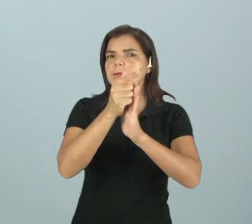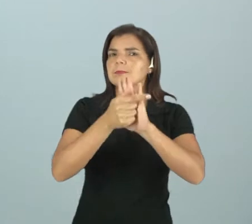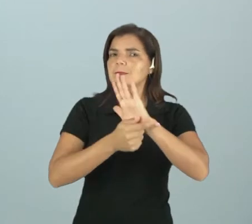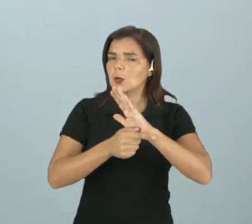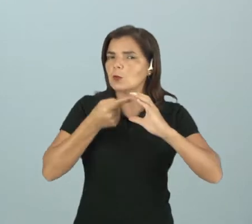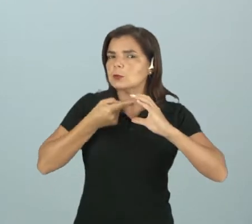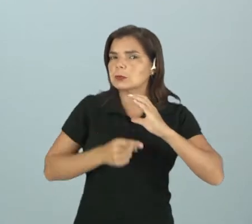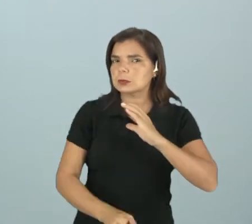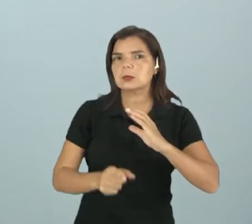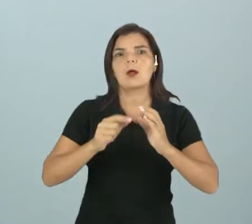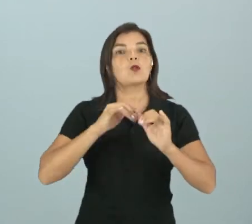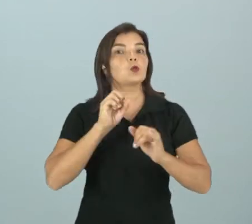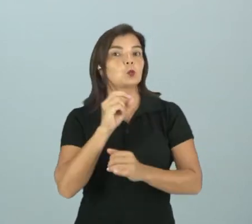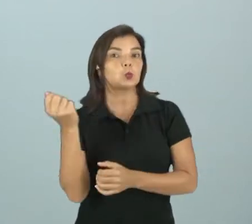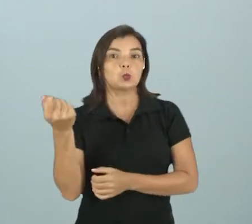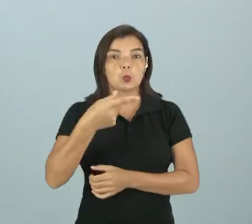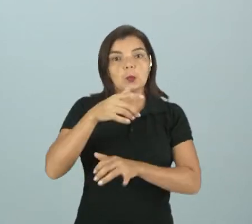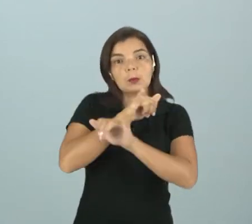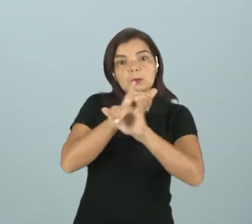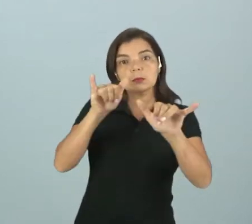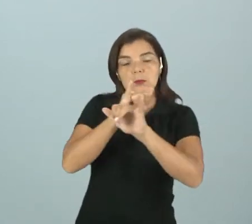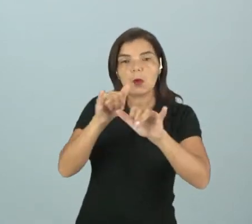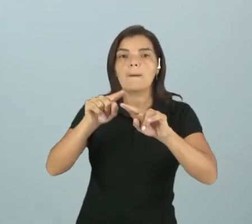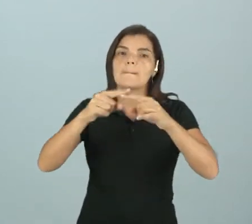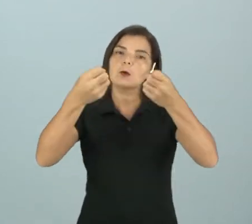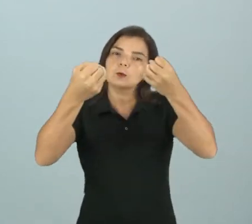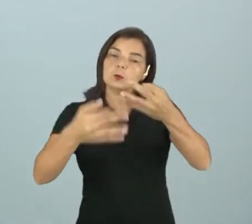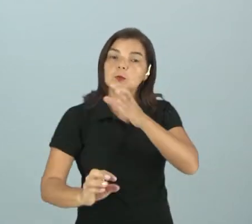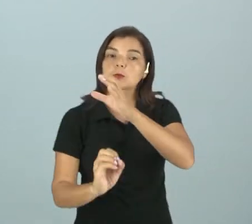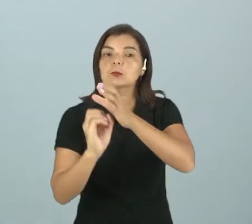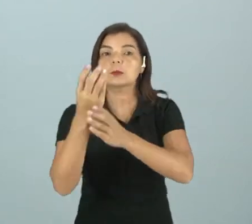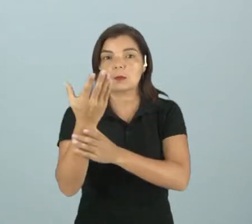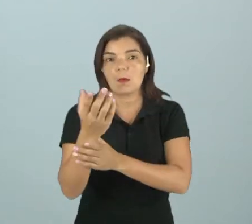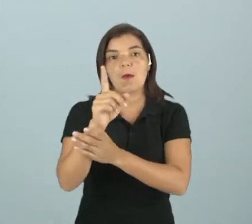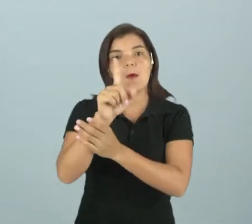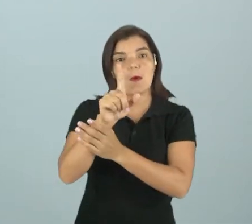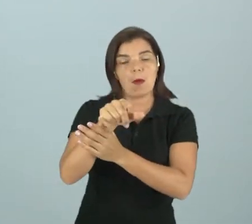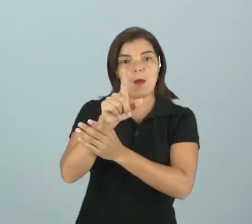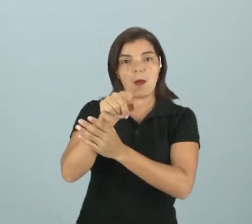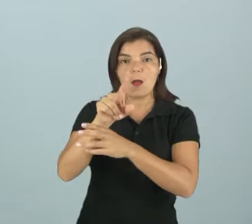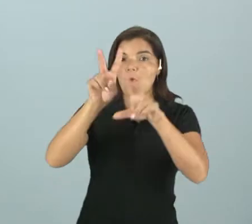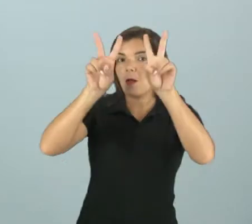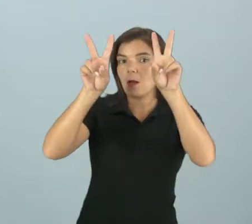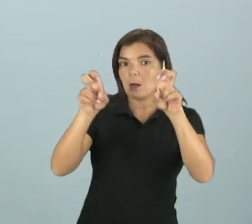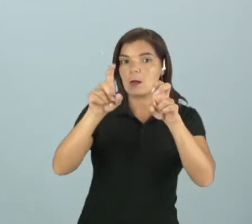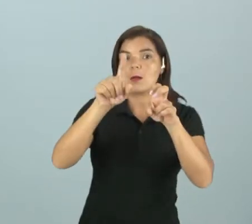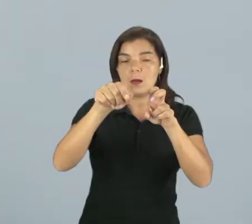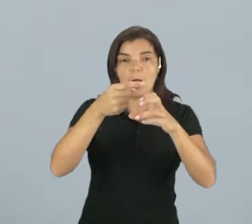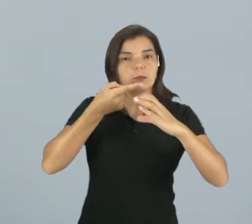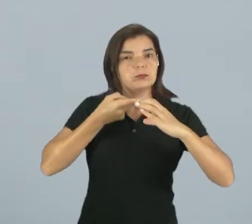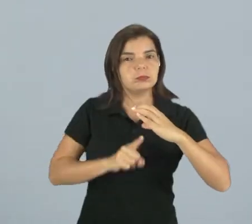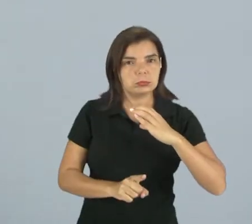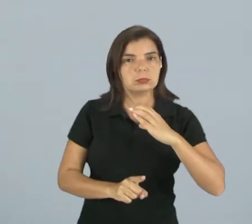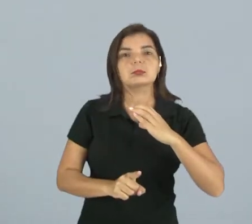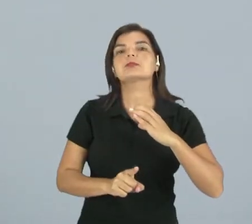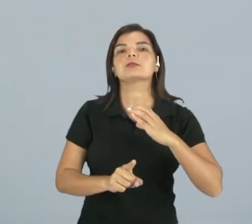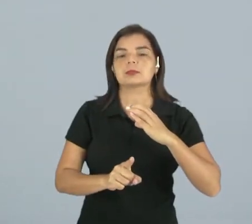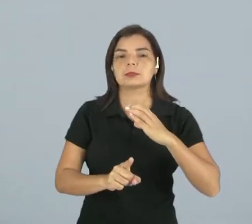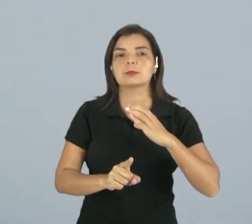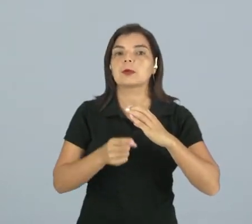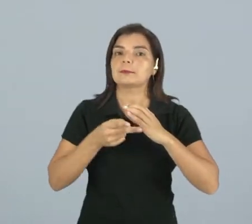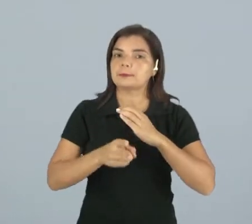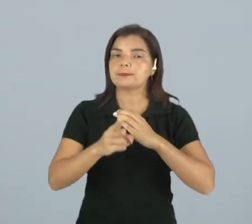vai além da notícia, pois além de falar sobre um fato, o tema é aprofundado.